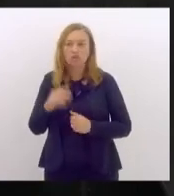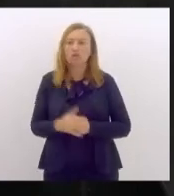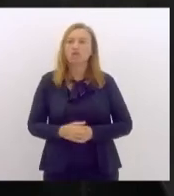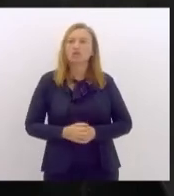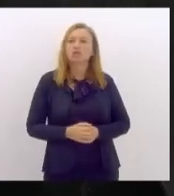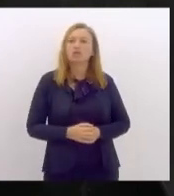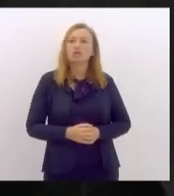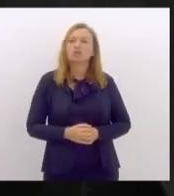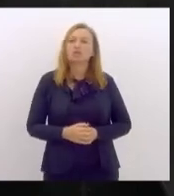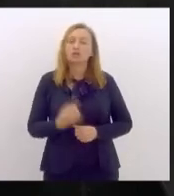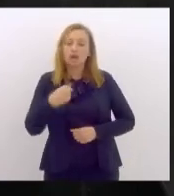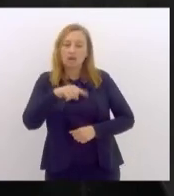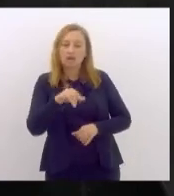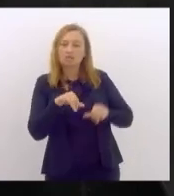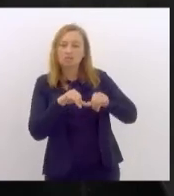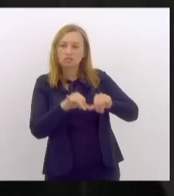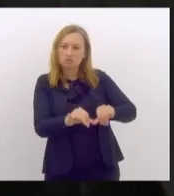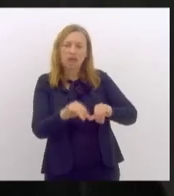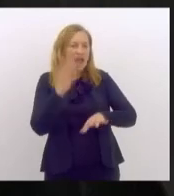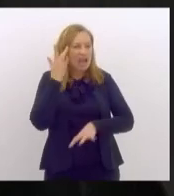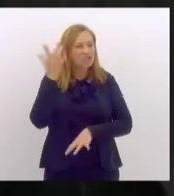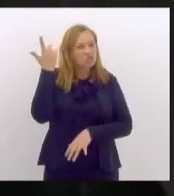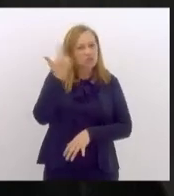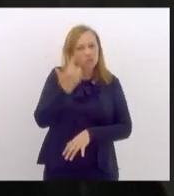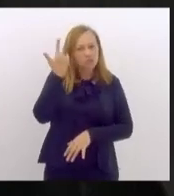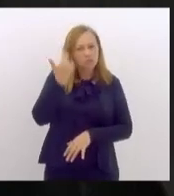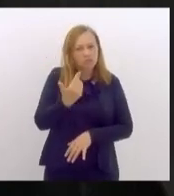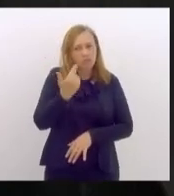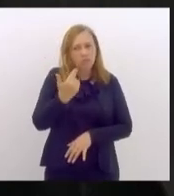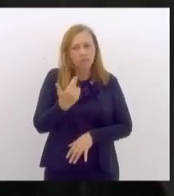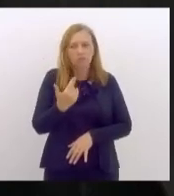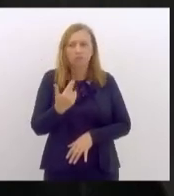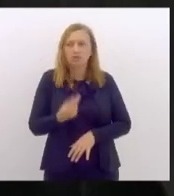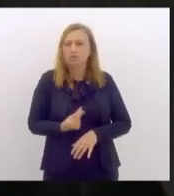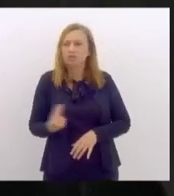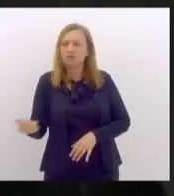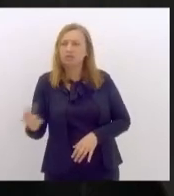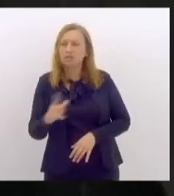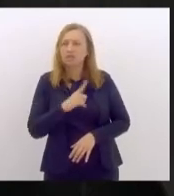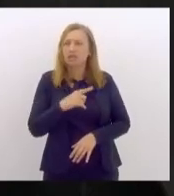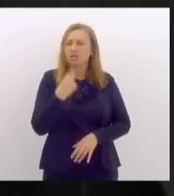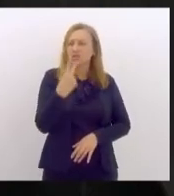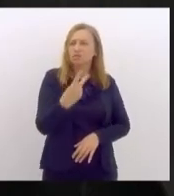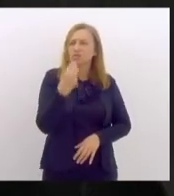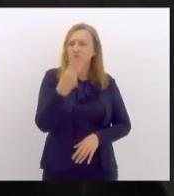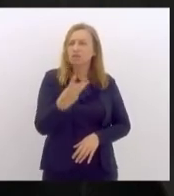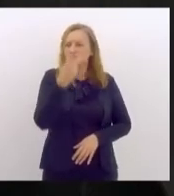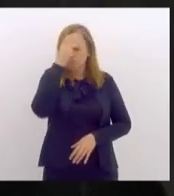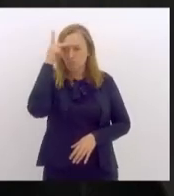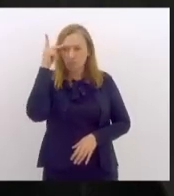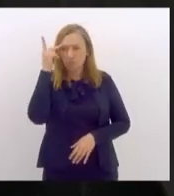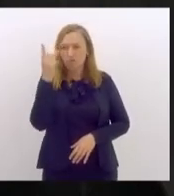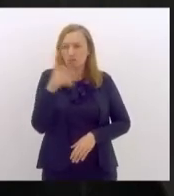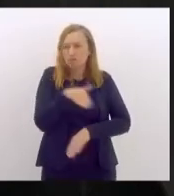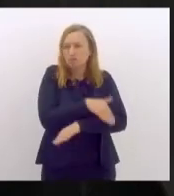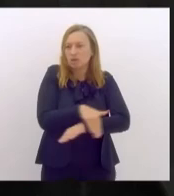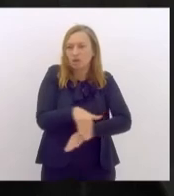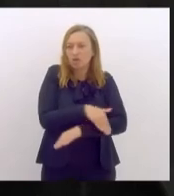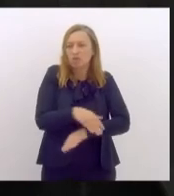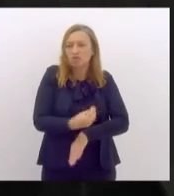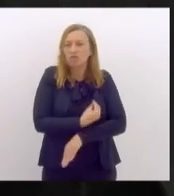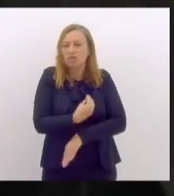ao ir no mercado acha normal que ao sair tenham duas três pessoas em situação de rua